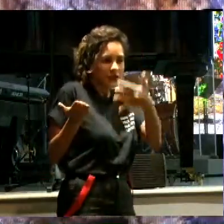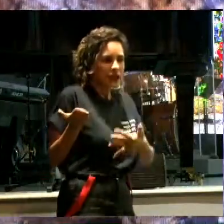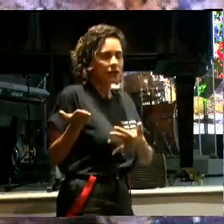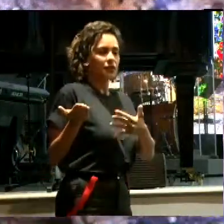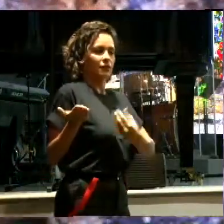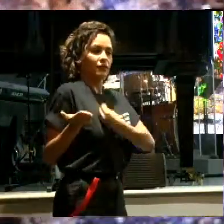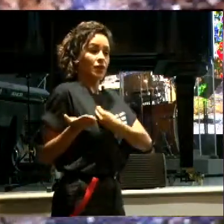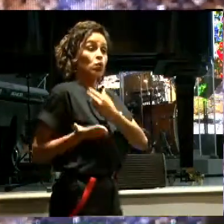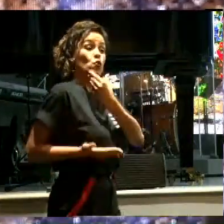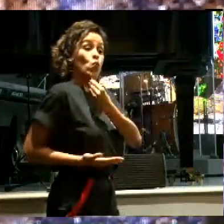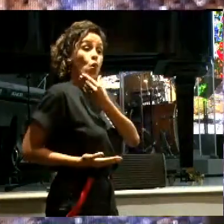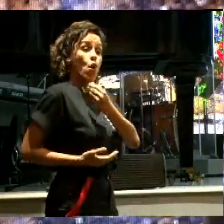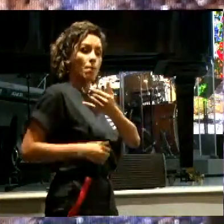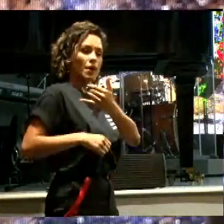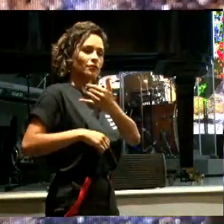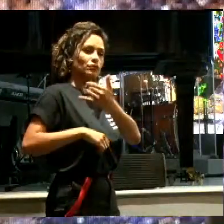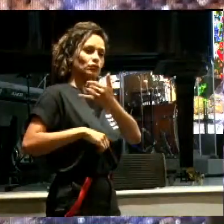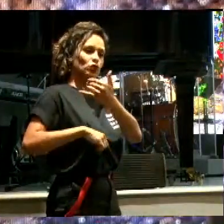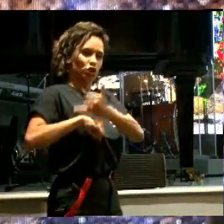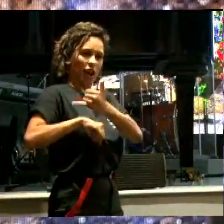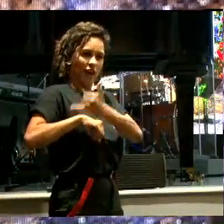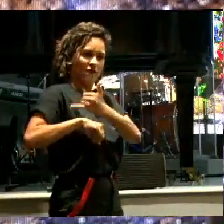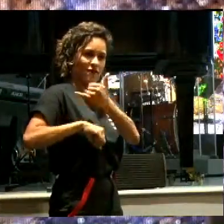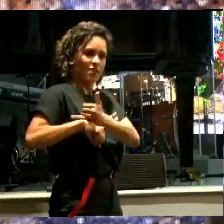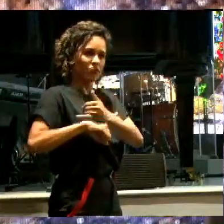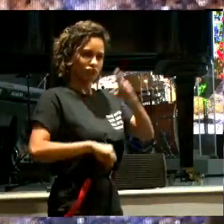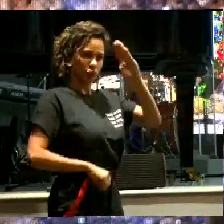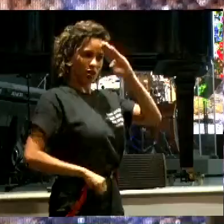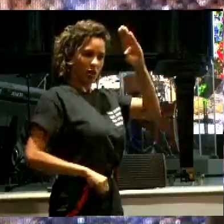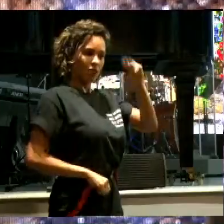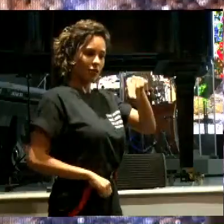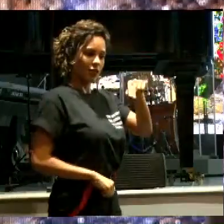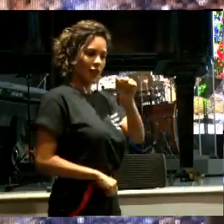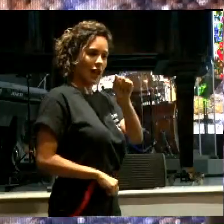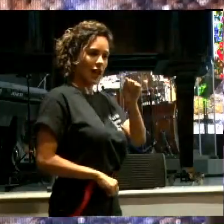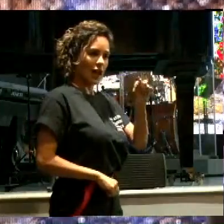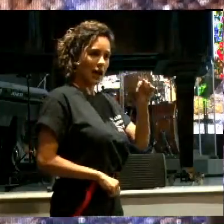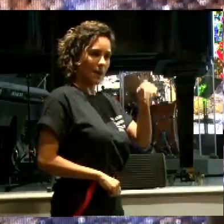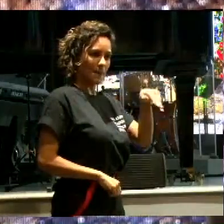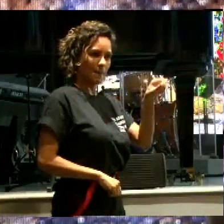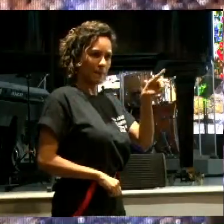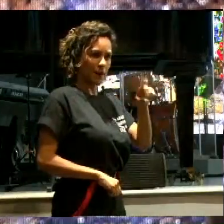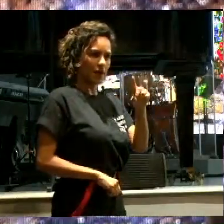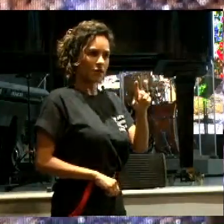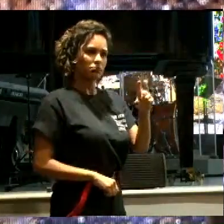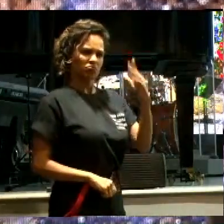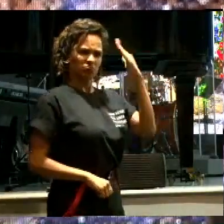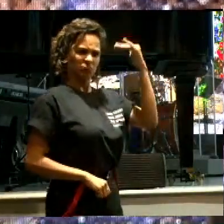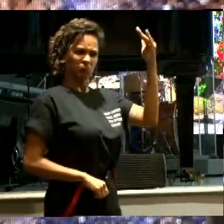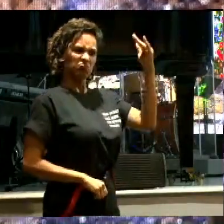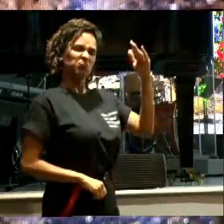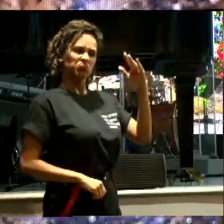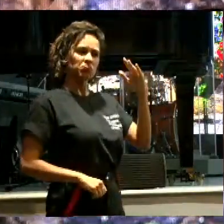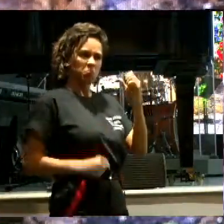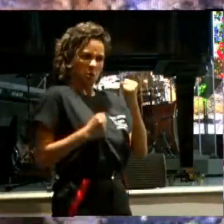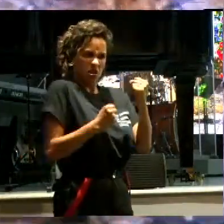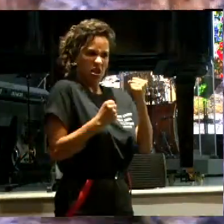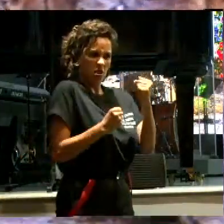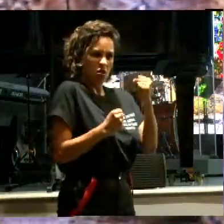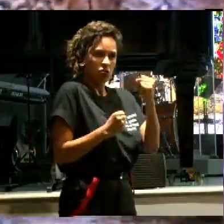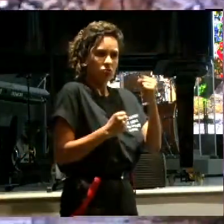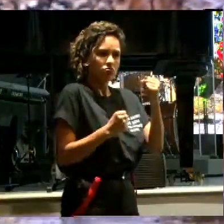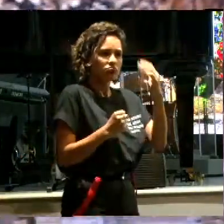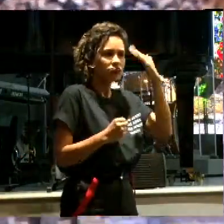homem de uma situação boa, porém leproso. Mas poderia também falar